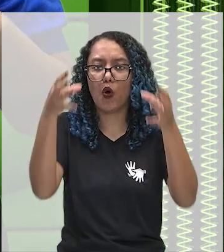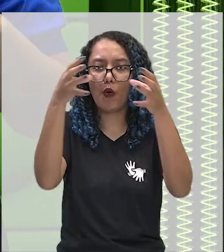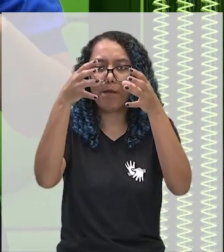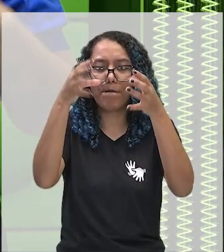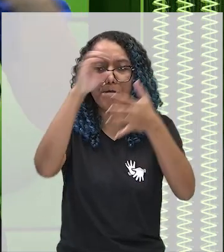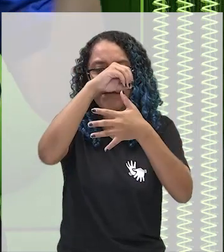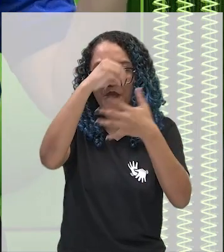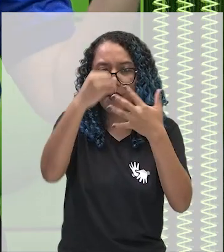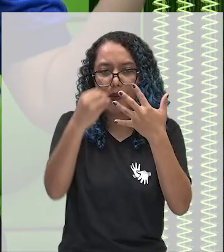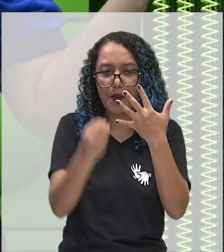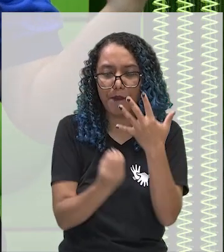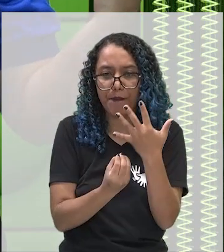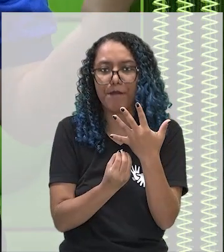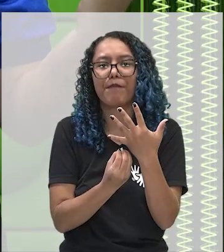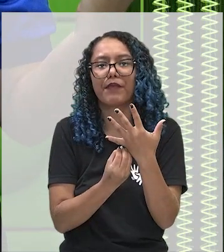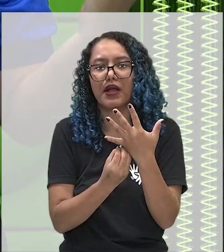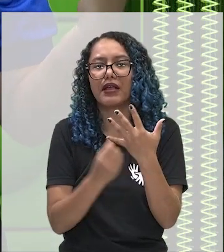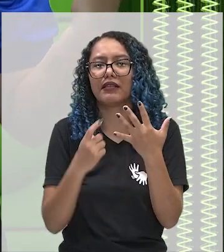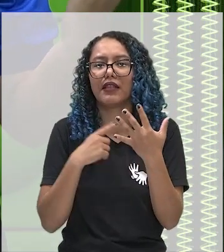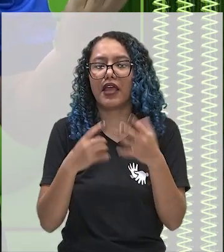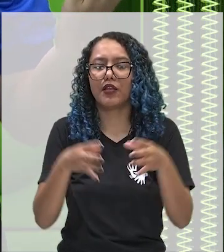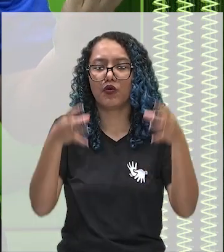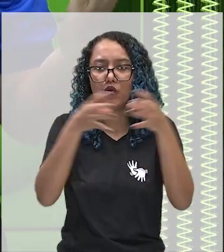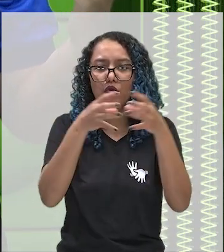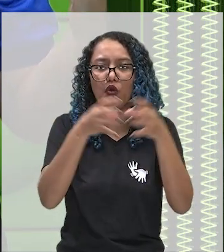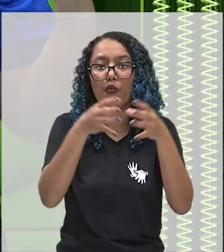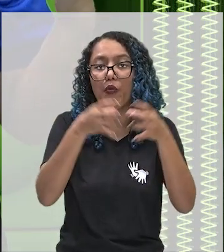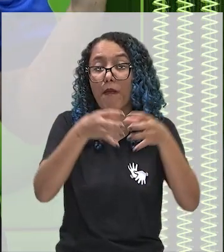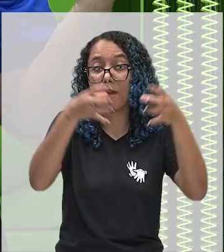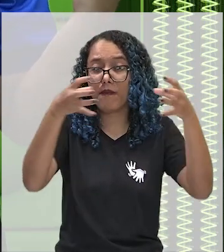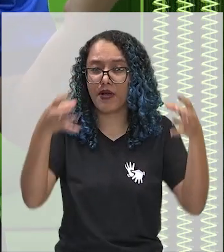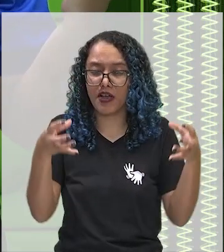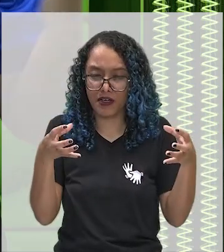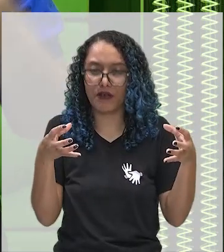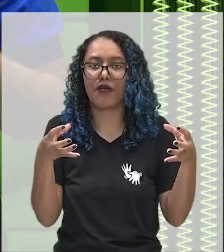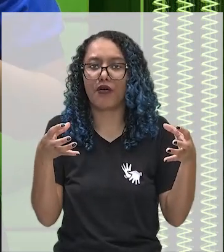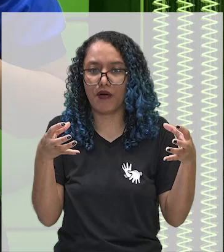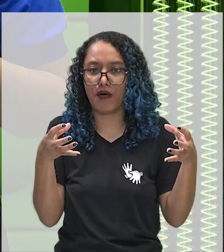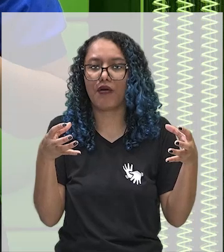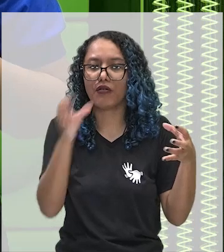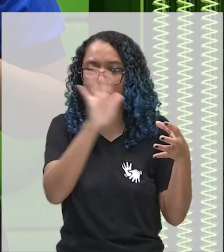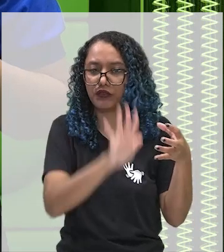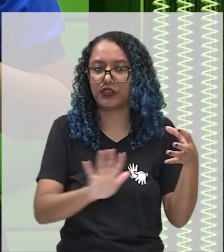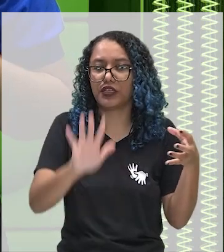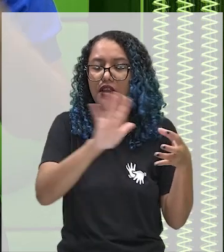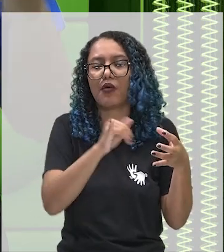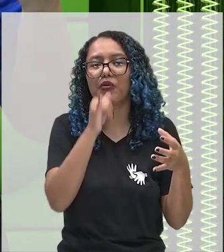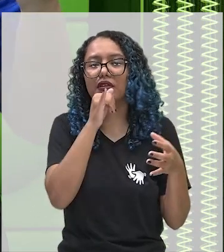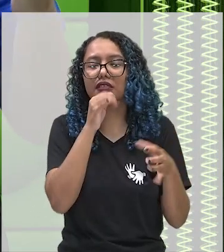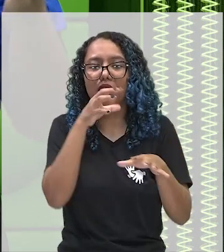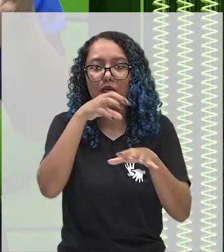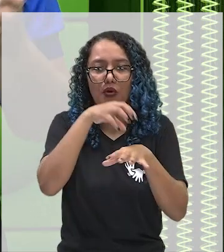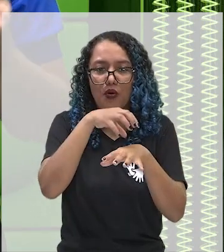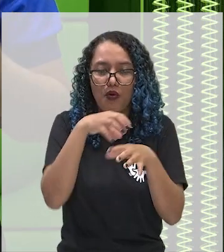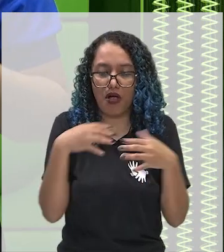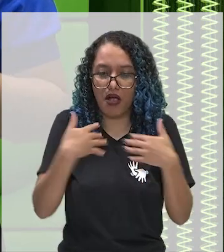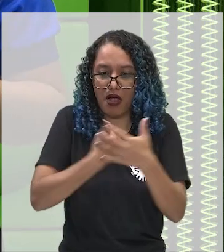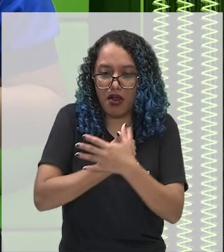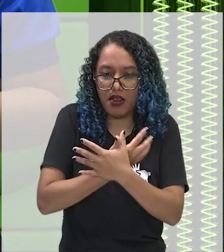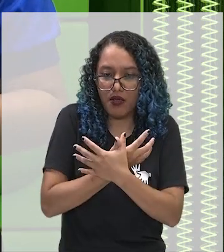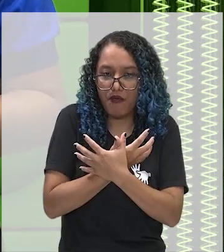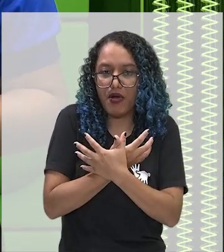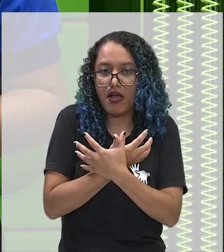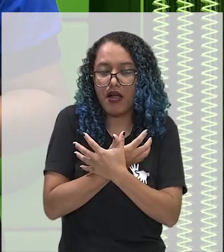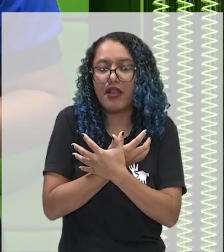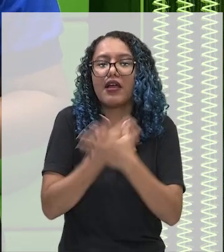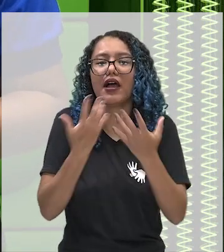aí num grupo mais abrangente, que é o reino, né? Então a gente tem aí o reino animalia, por exemplo, levando aí para